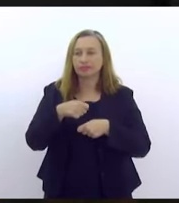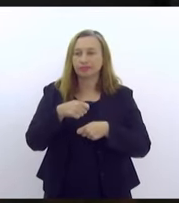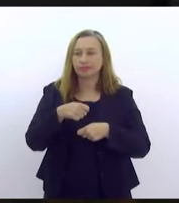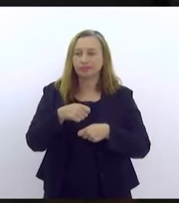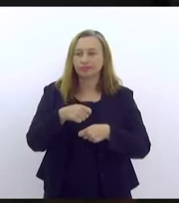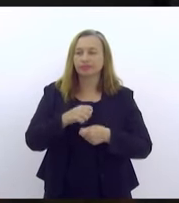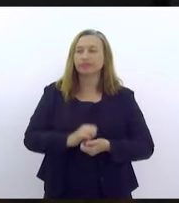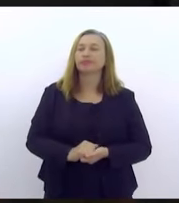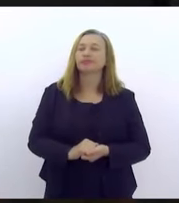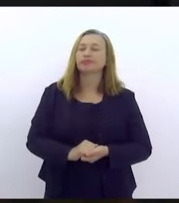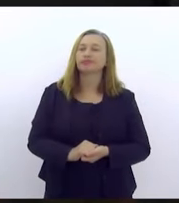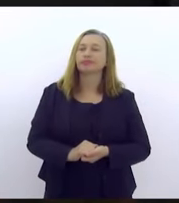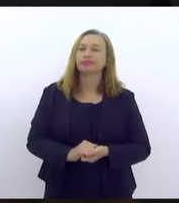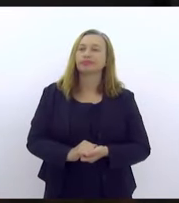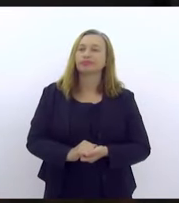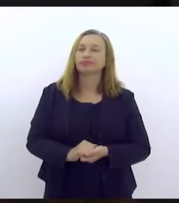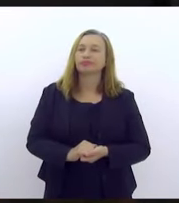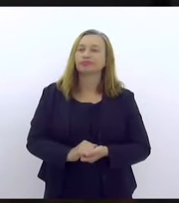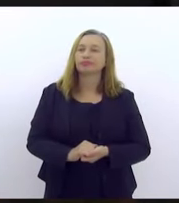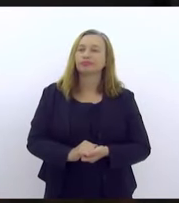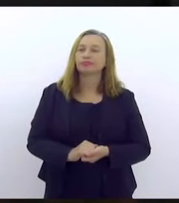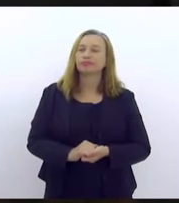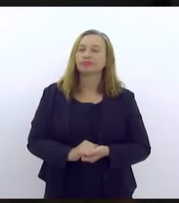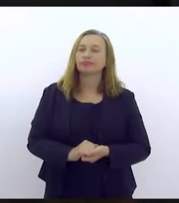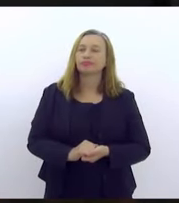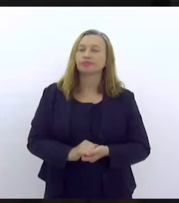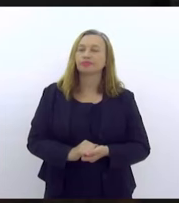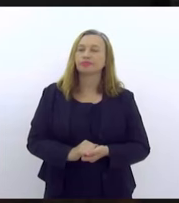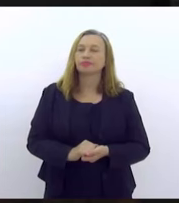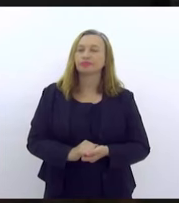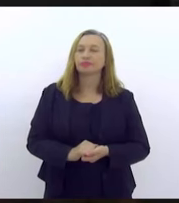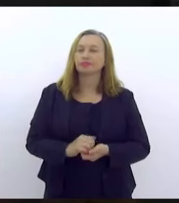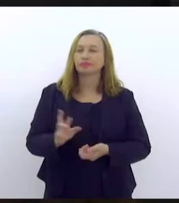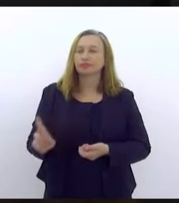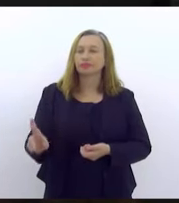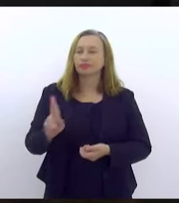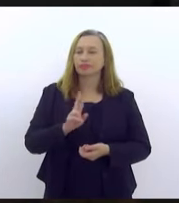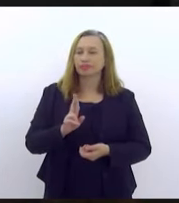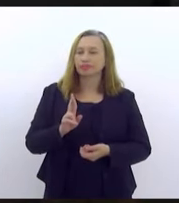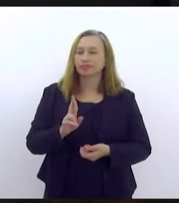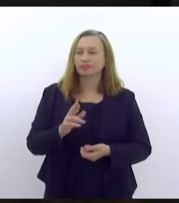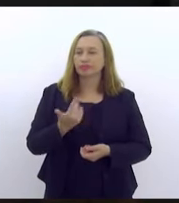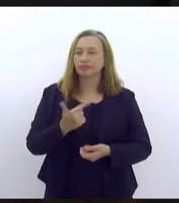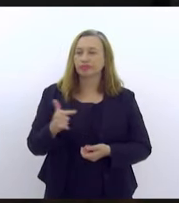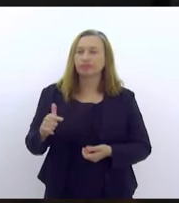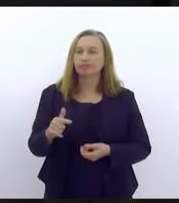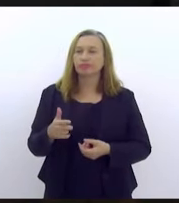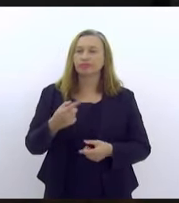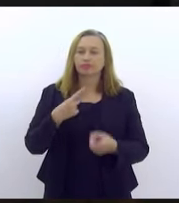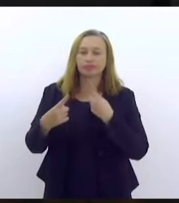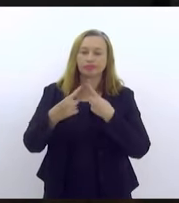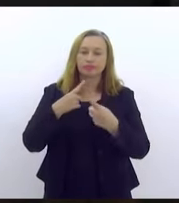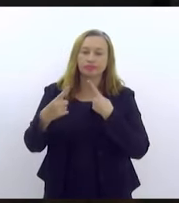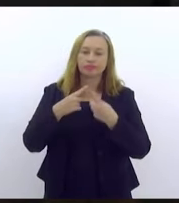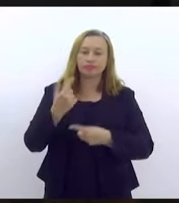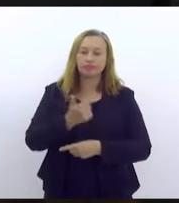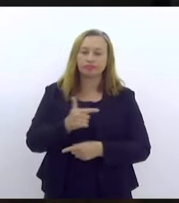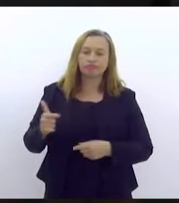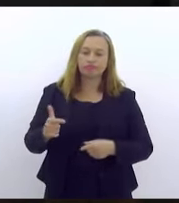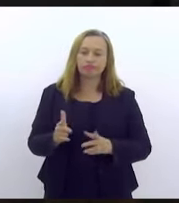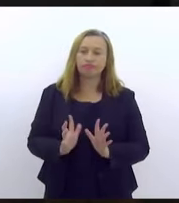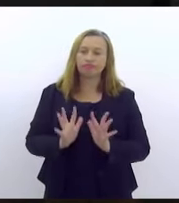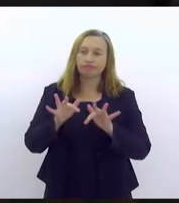da pretensão punitiva em caso de ausência de resposta a recurso. Em discussão, não havendo quem